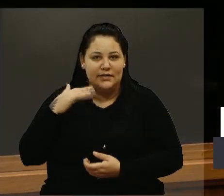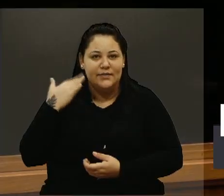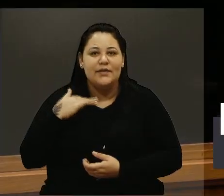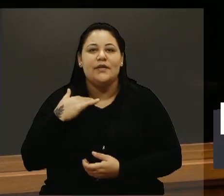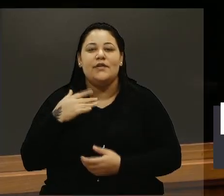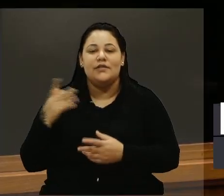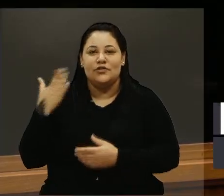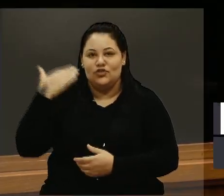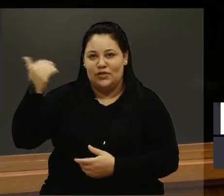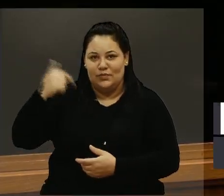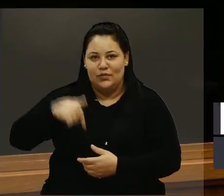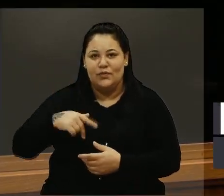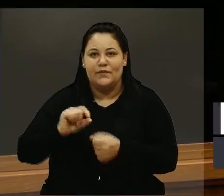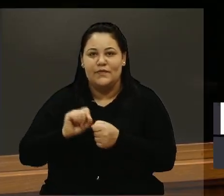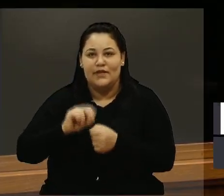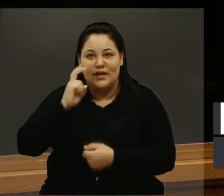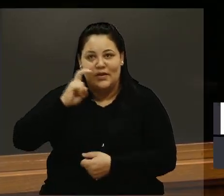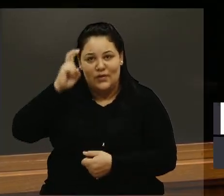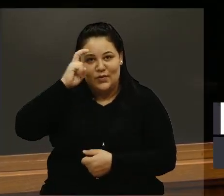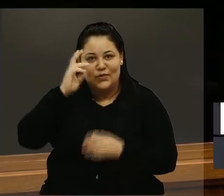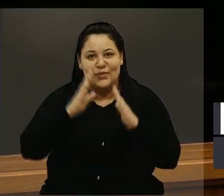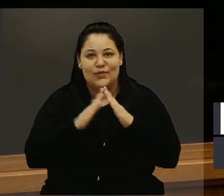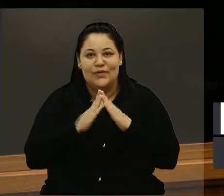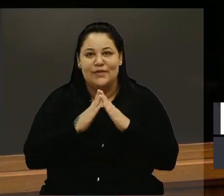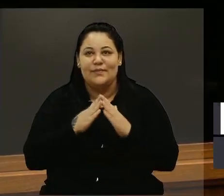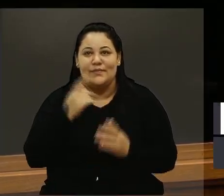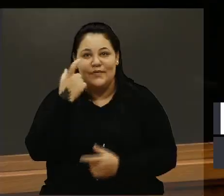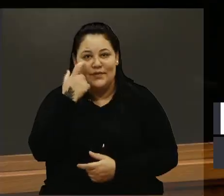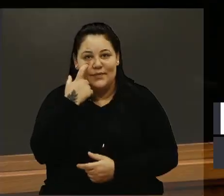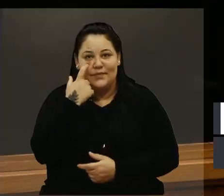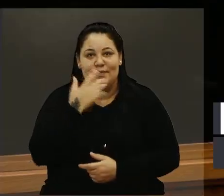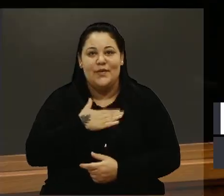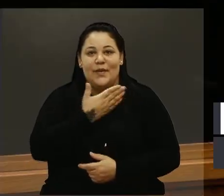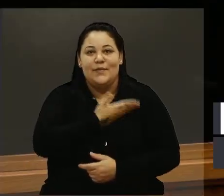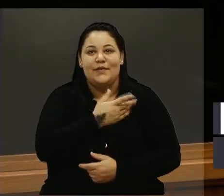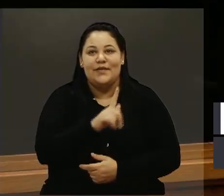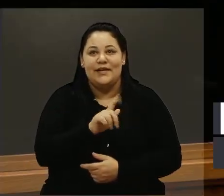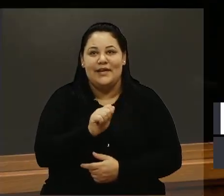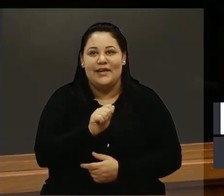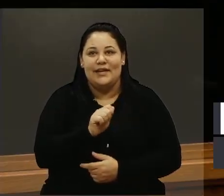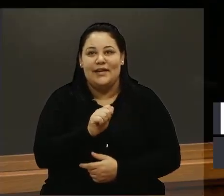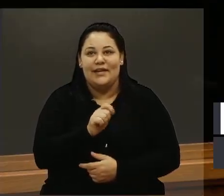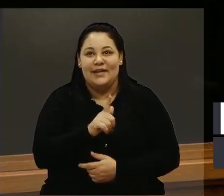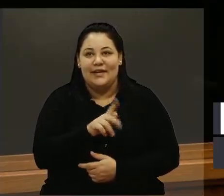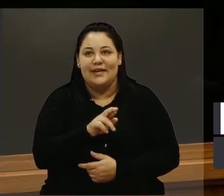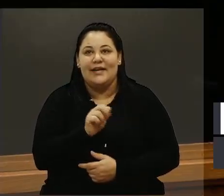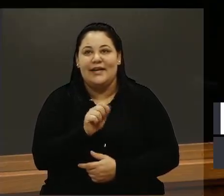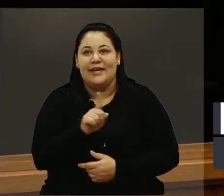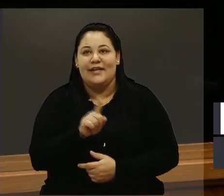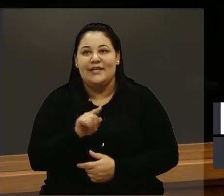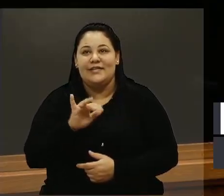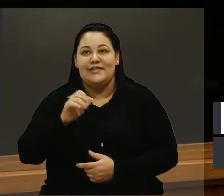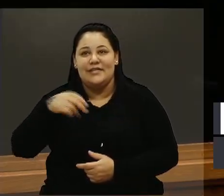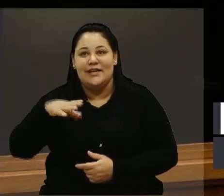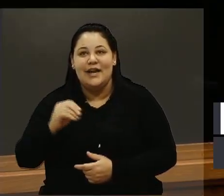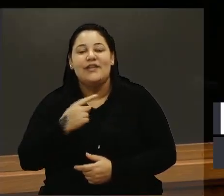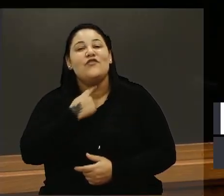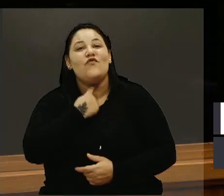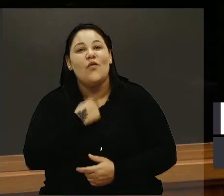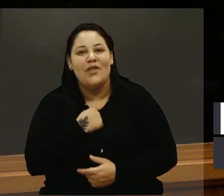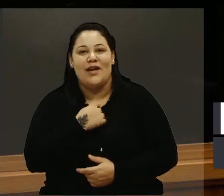último domingo, para ver o meu amigo Graziano Ozolim. Só de vê-lo eu ficava emocionado. Que vontade que ele